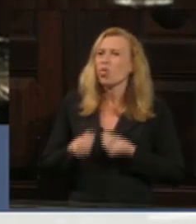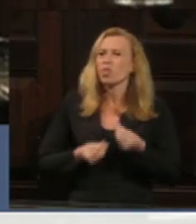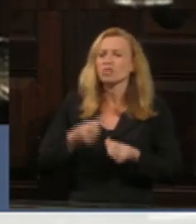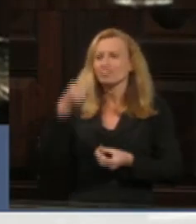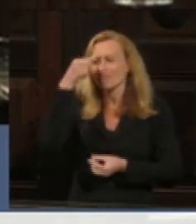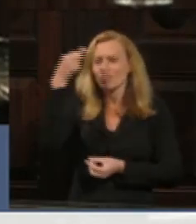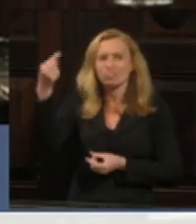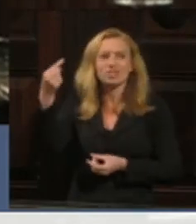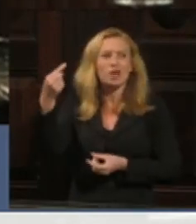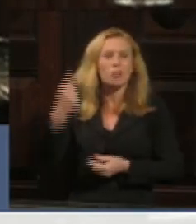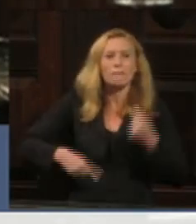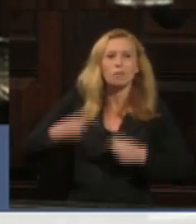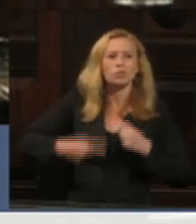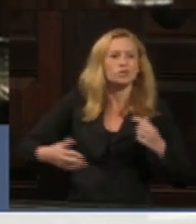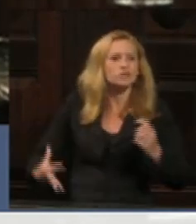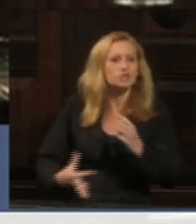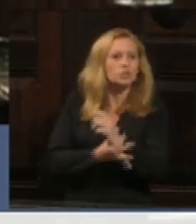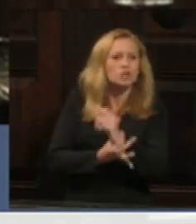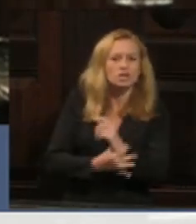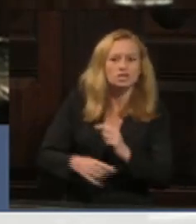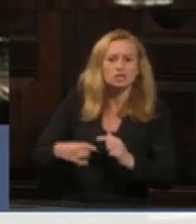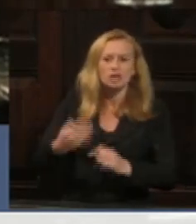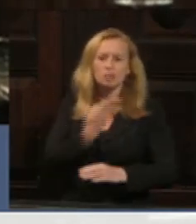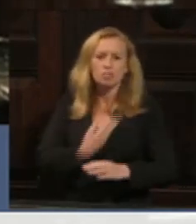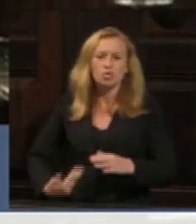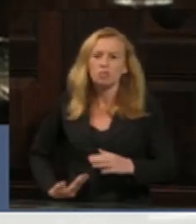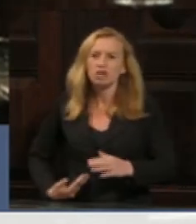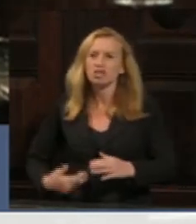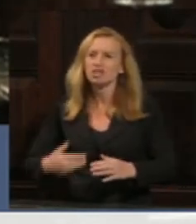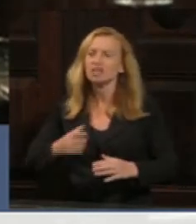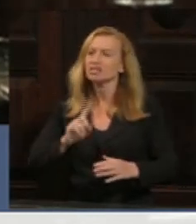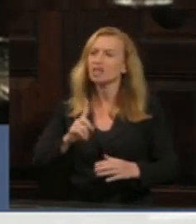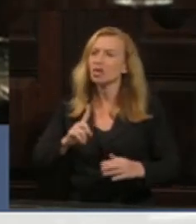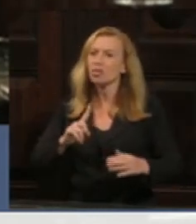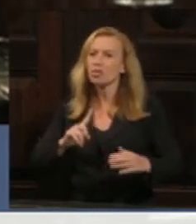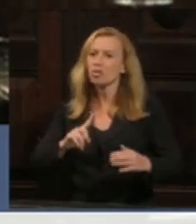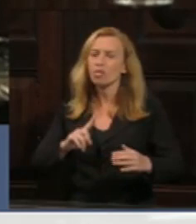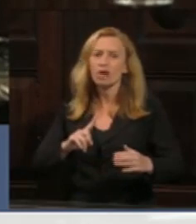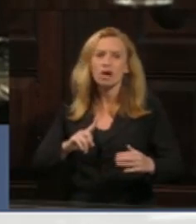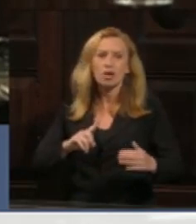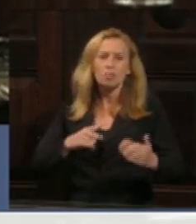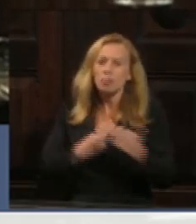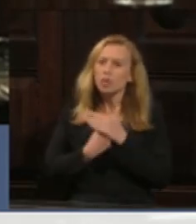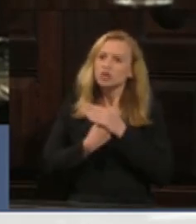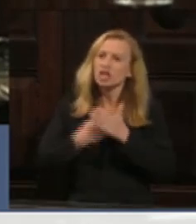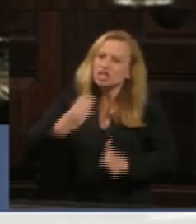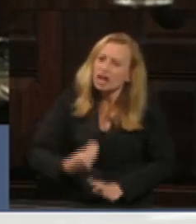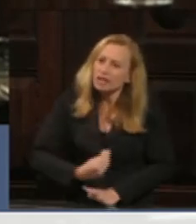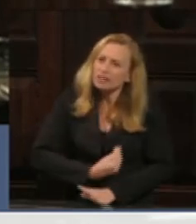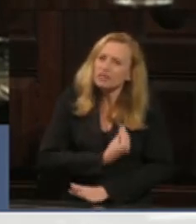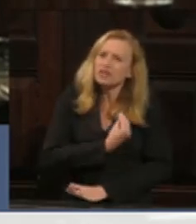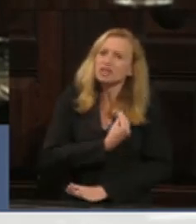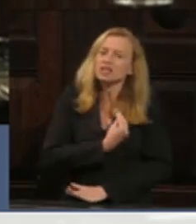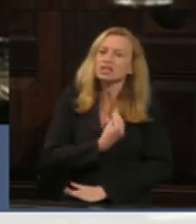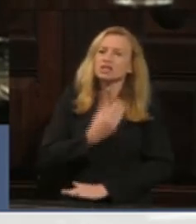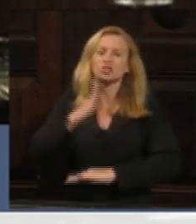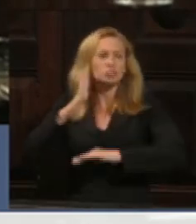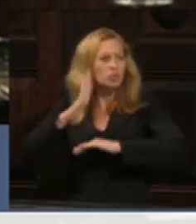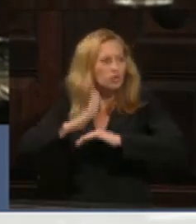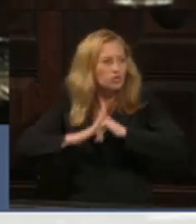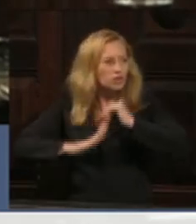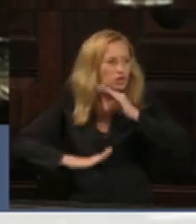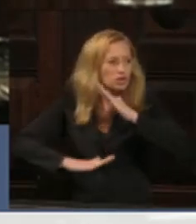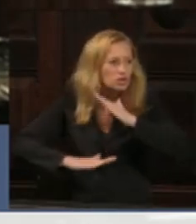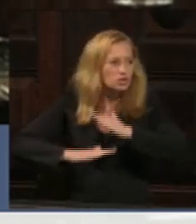segurança pública que não preserve a vida dos profissionais, das profissionais